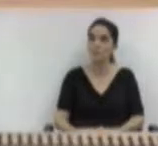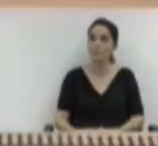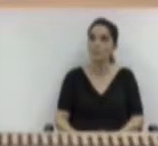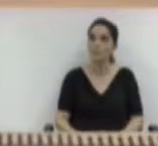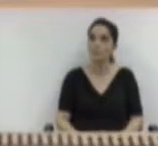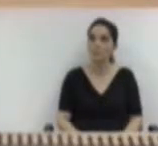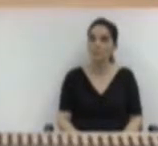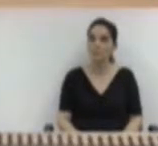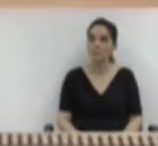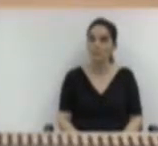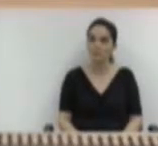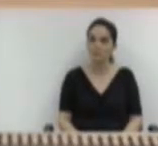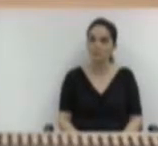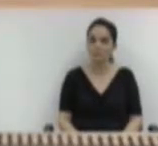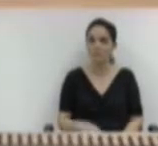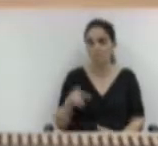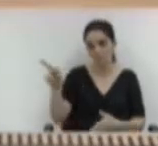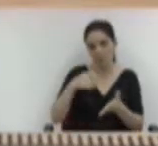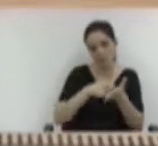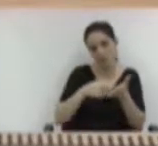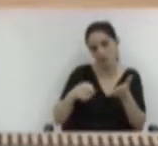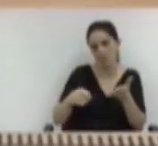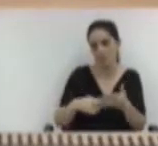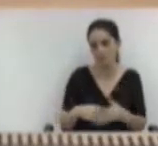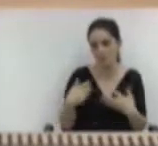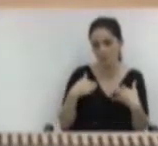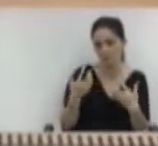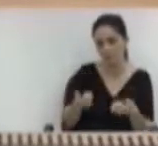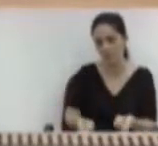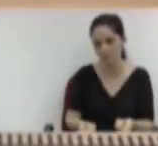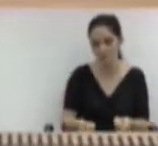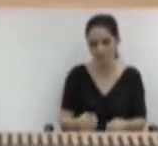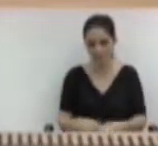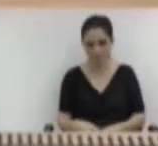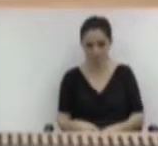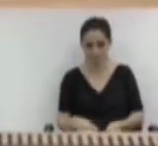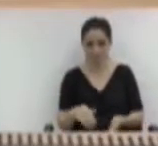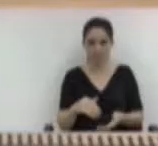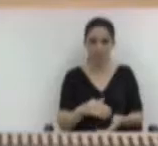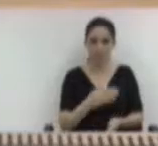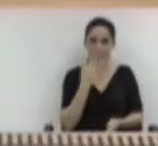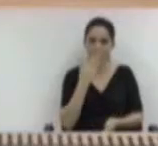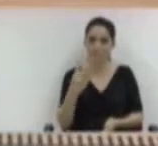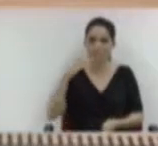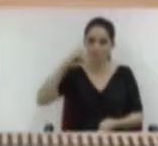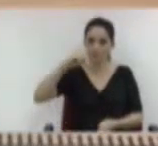assinar e eu defiro. Ao primeiro secretário. Requerimento